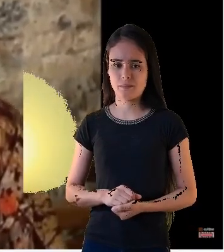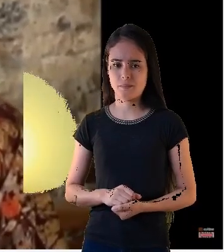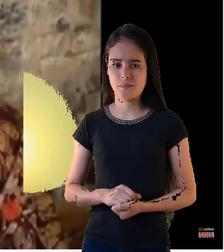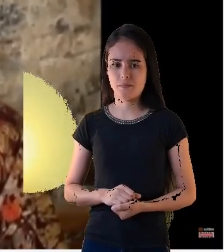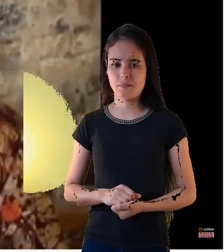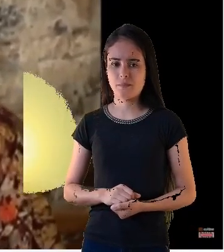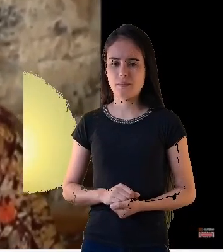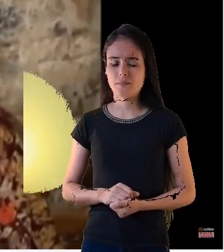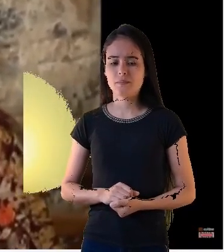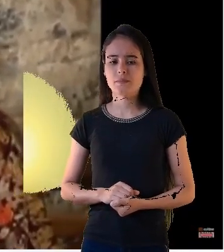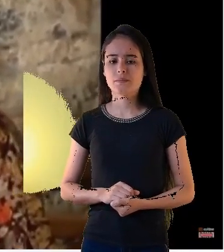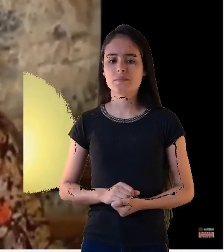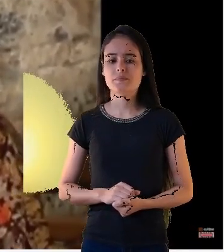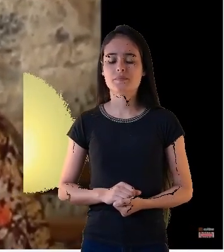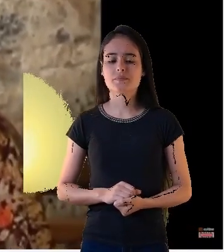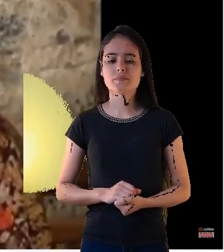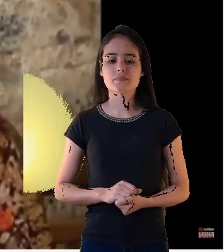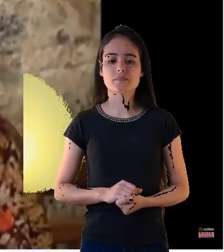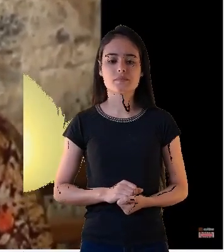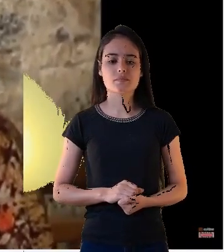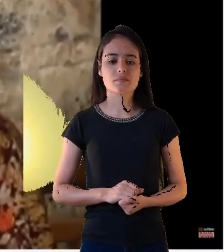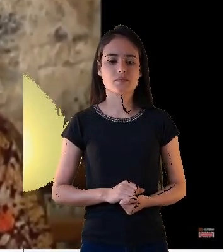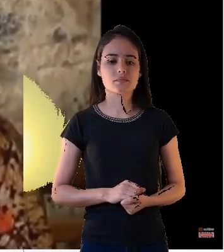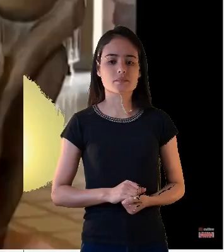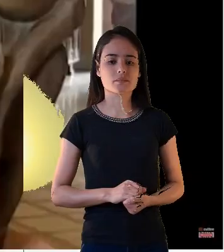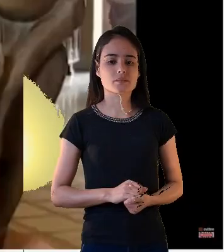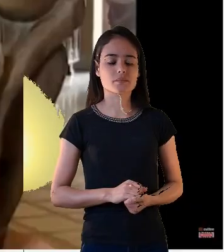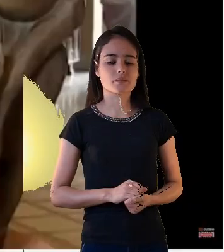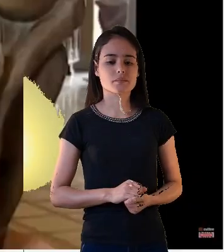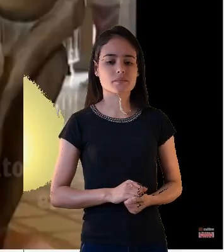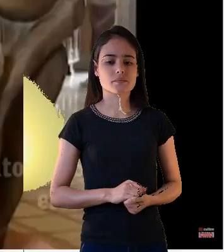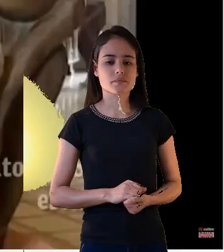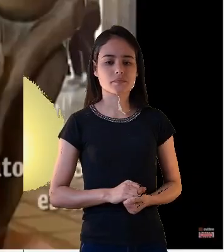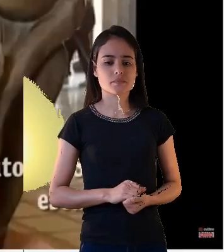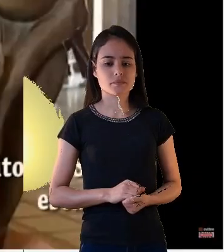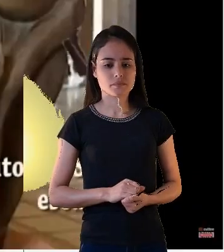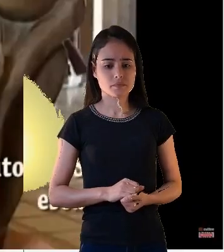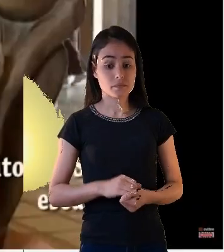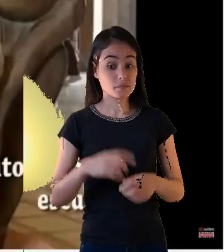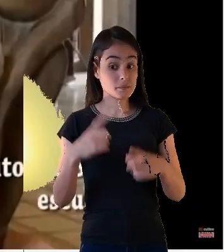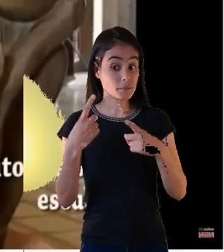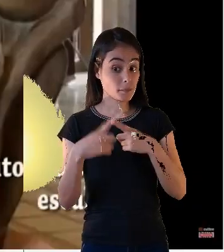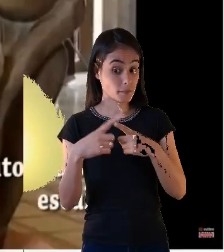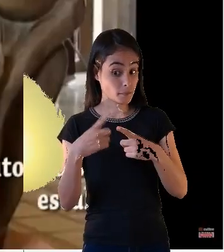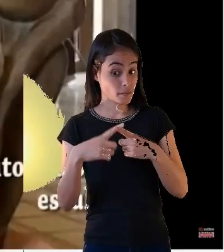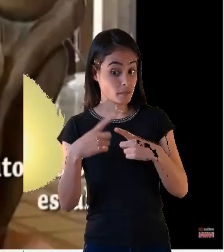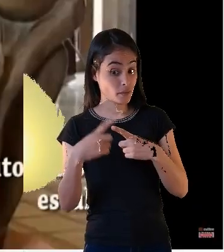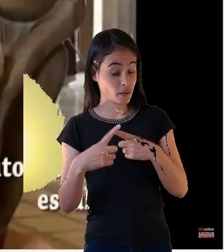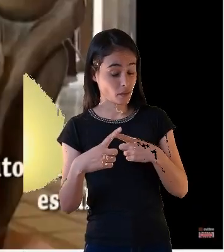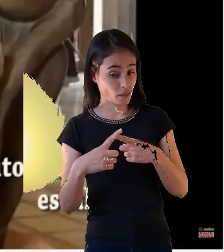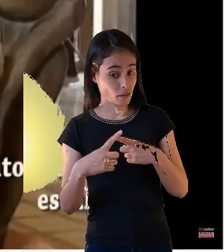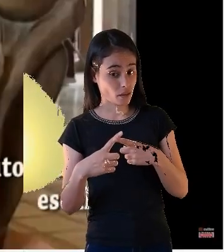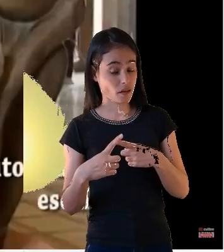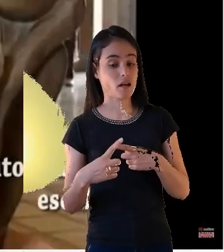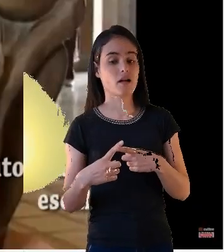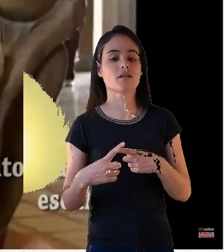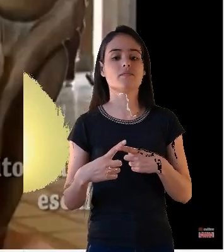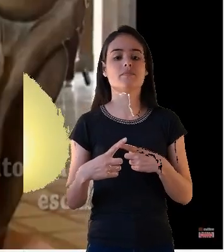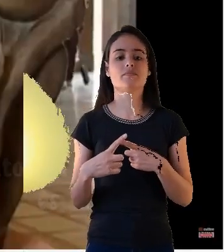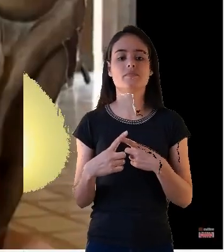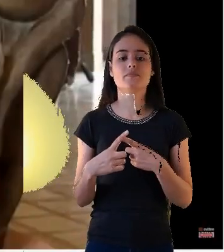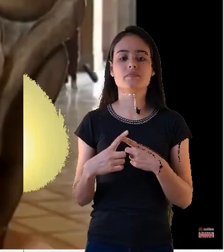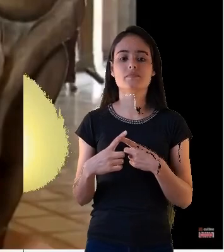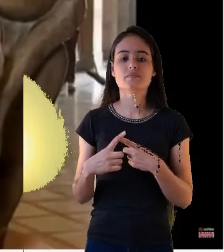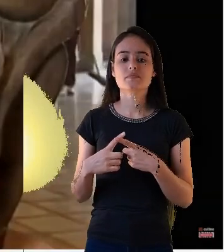dizer, é coisa sem importância. Eu descobri o valor da arte negra depois que o Abdias Nascimento